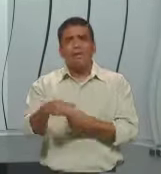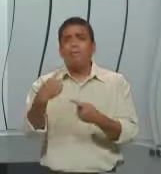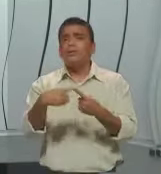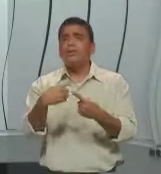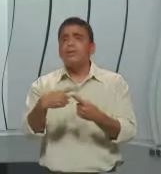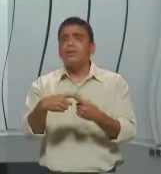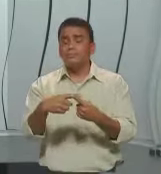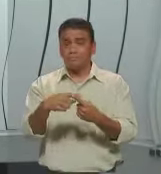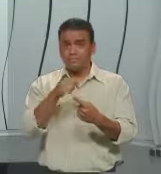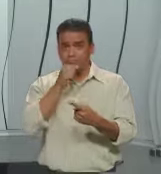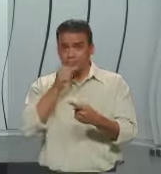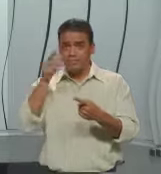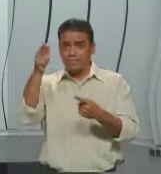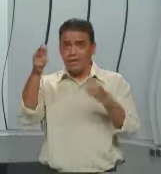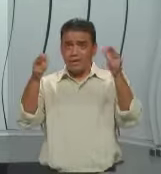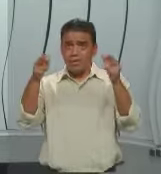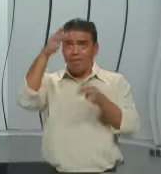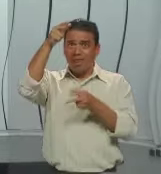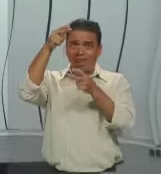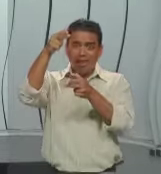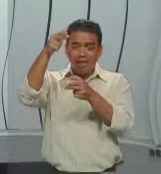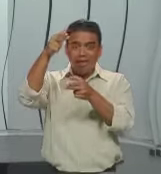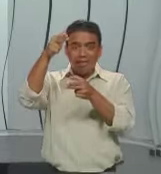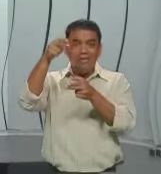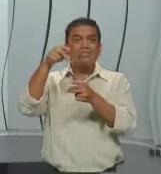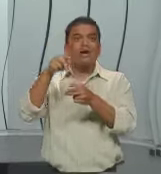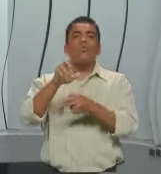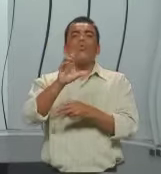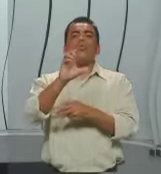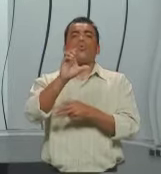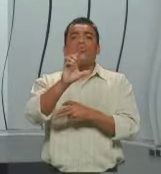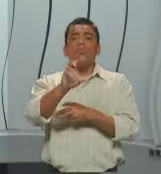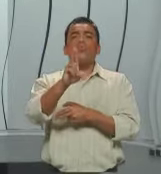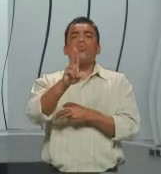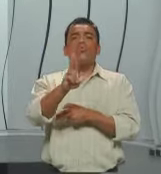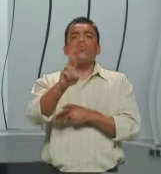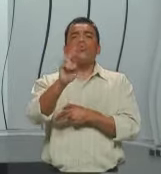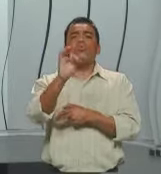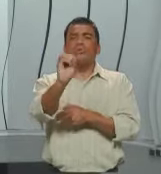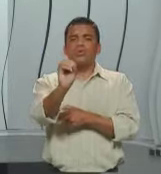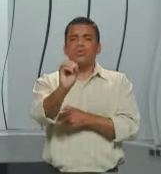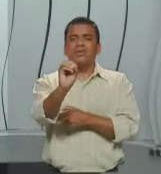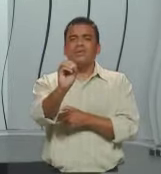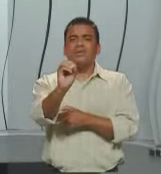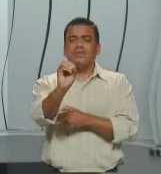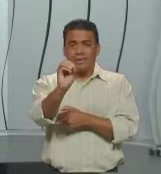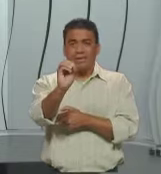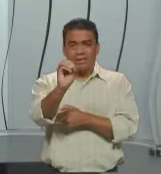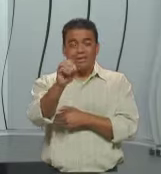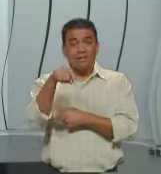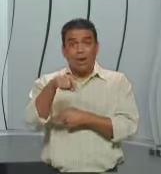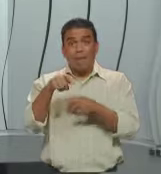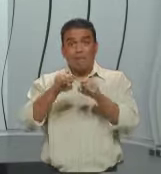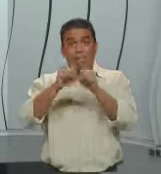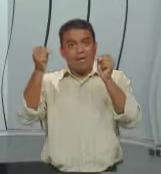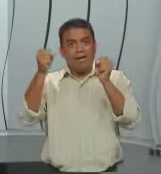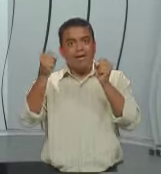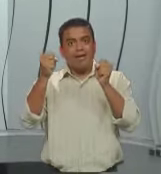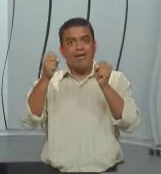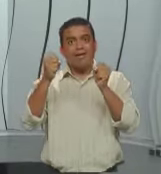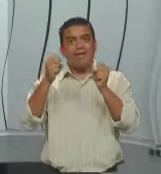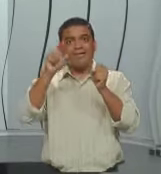Se eu ligo ele em paralelo, eu vou estar produzindo um curto-circuito praticamente. E dependendo da intensidade, da diferença de potencial do